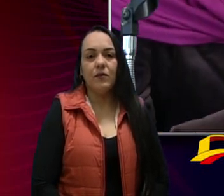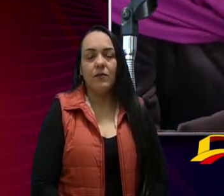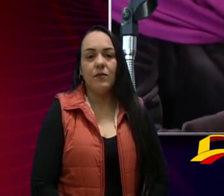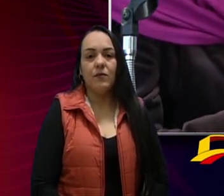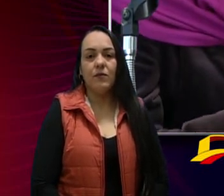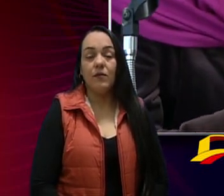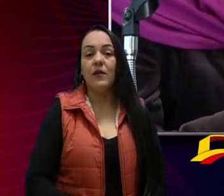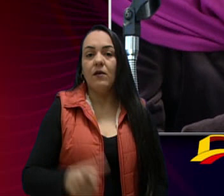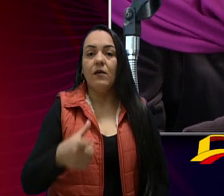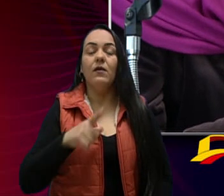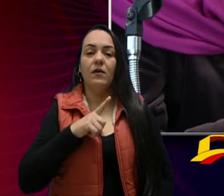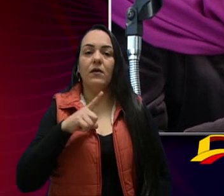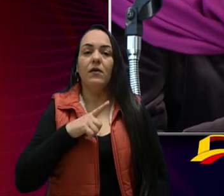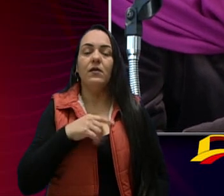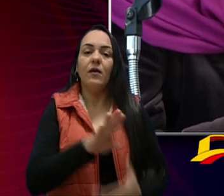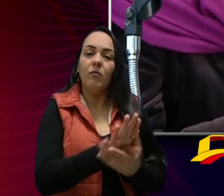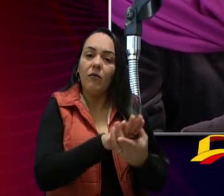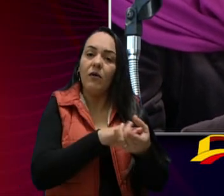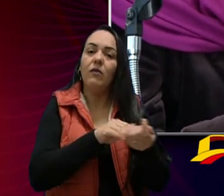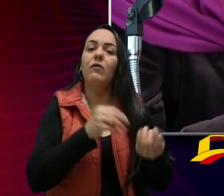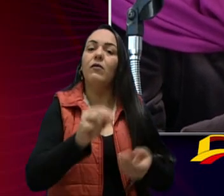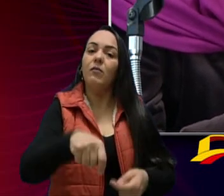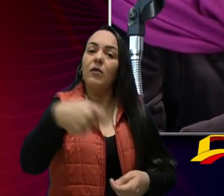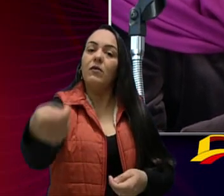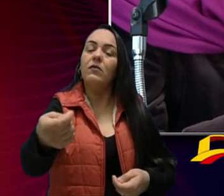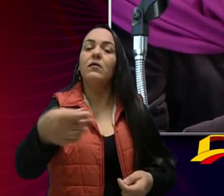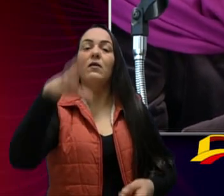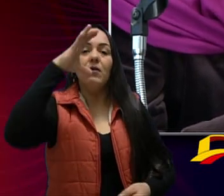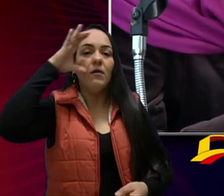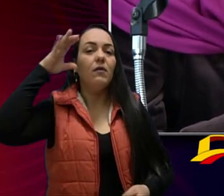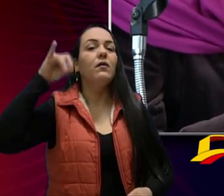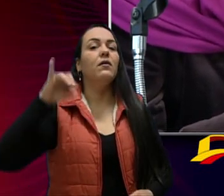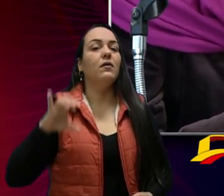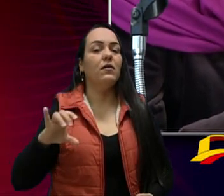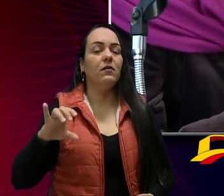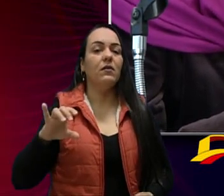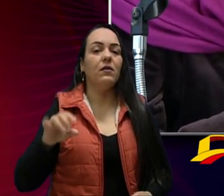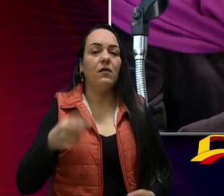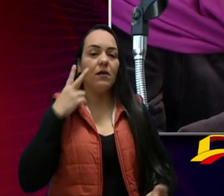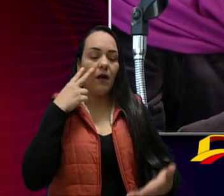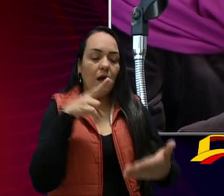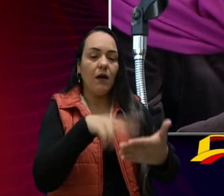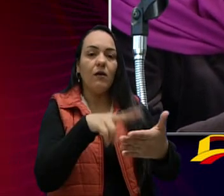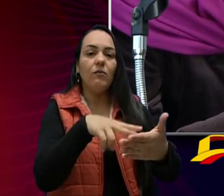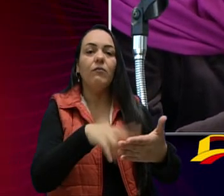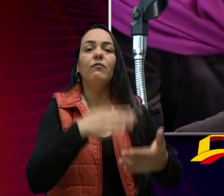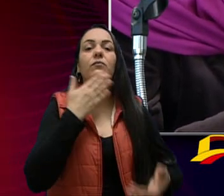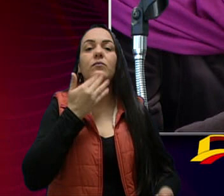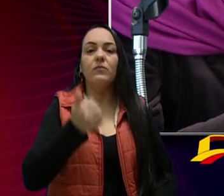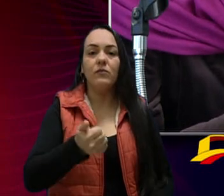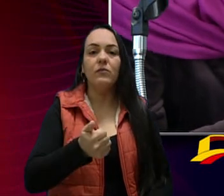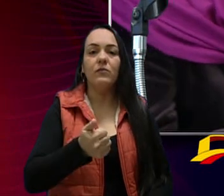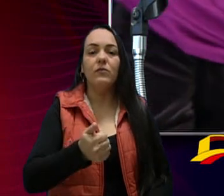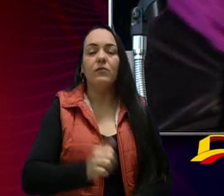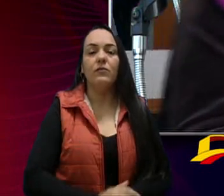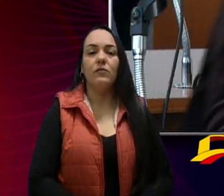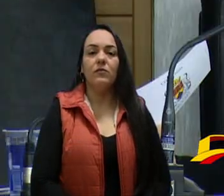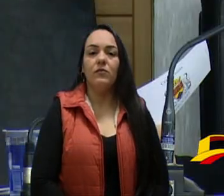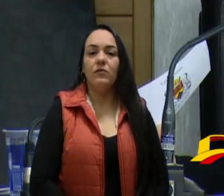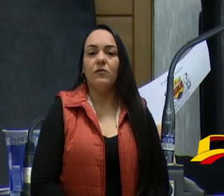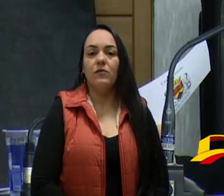e se eu tiver uma cópia renato passe essa para vereadora iara por favor até que nas residencias outras já tá